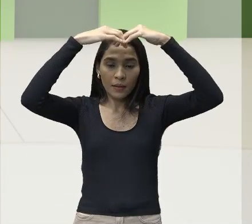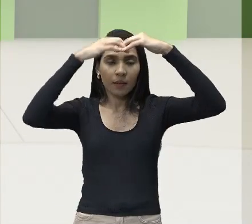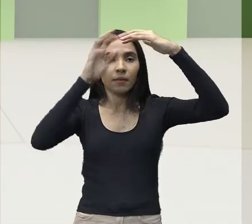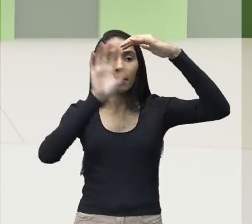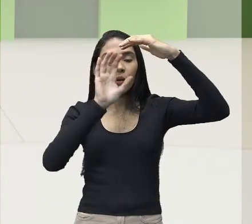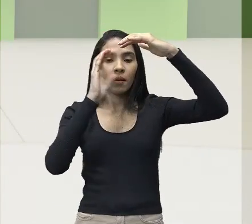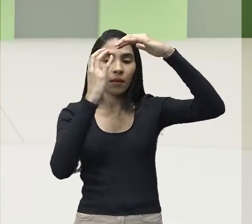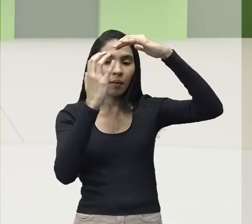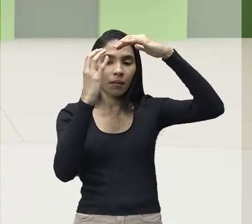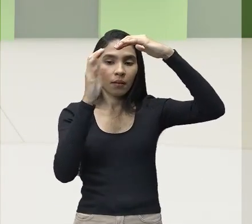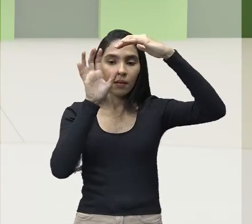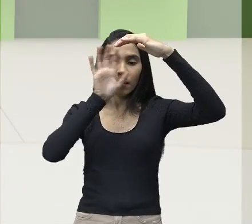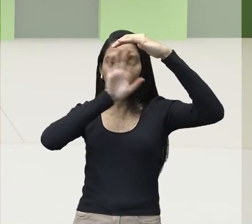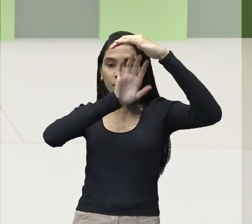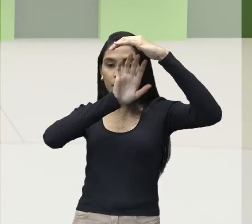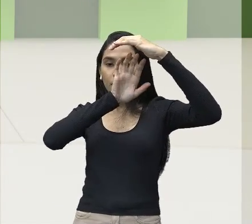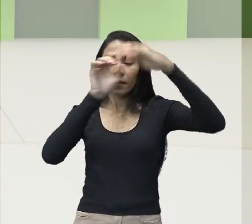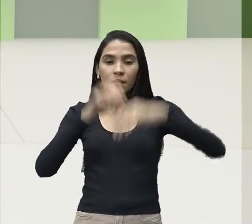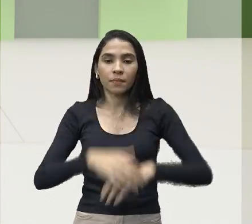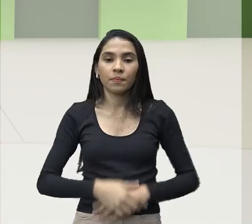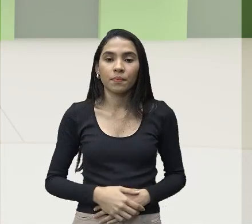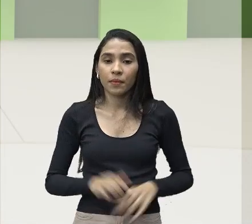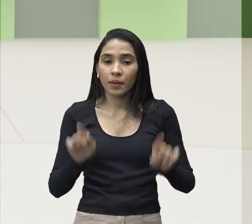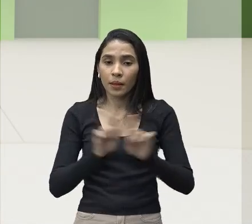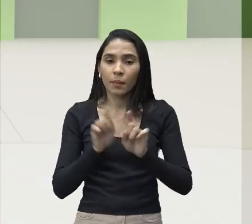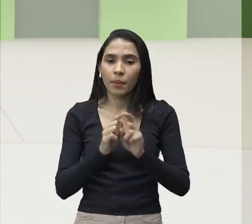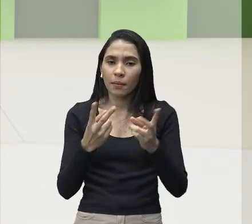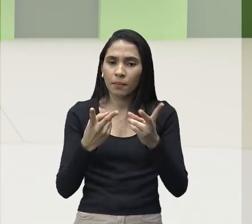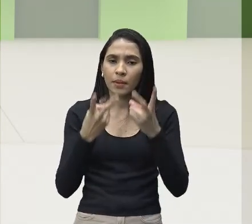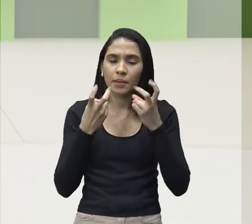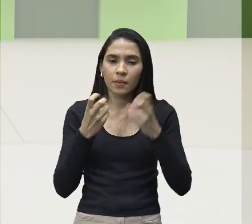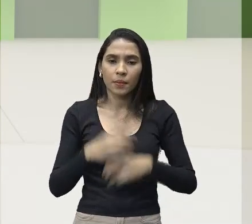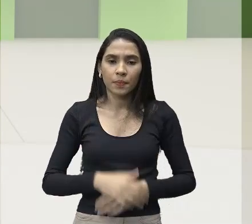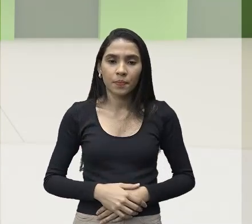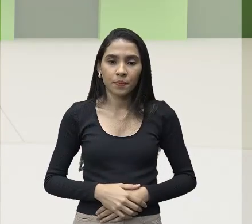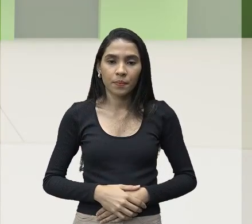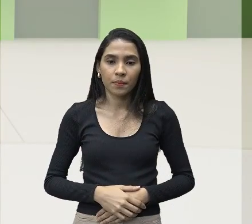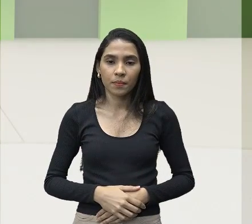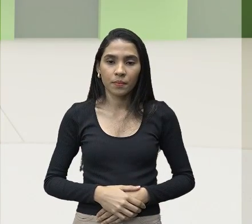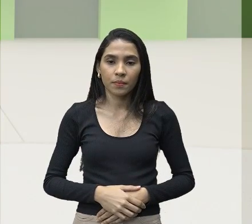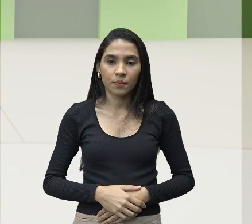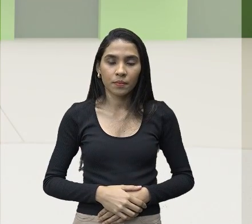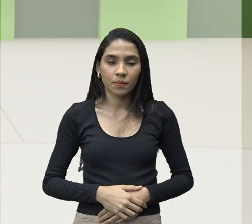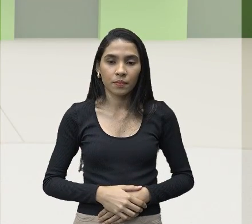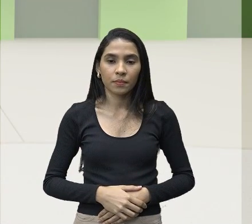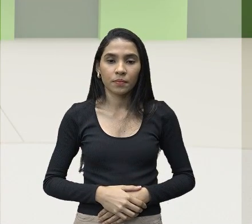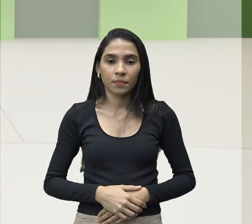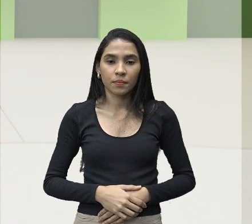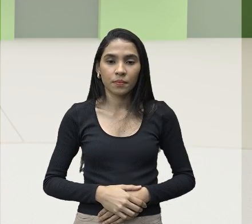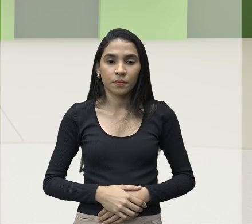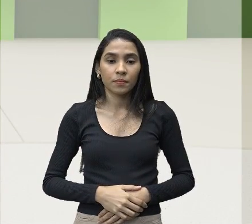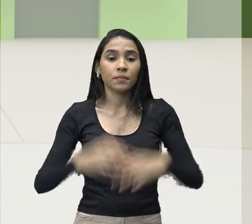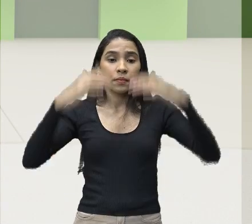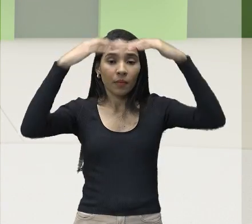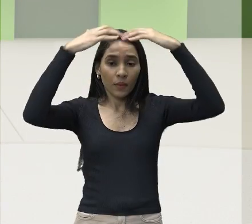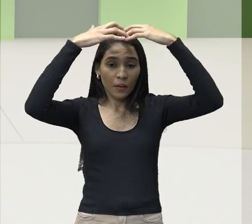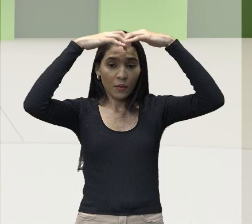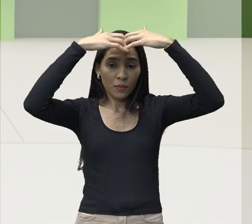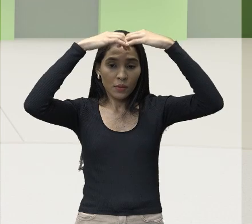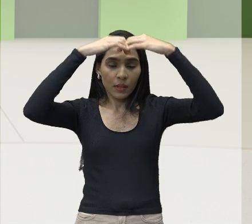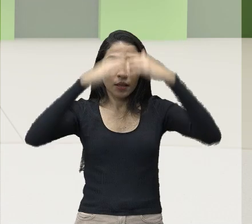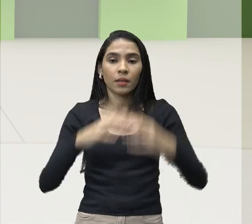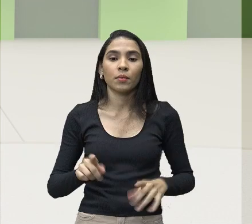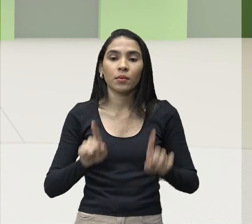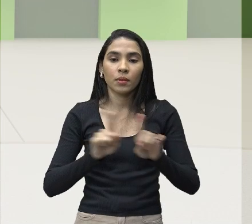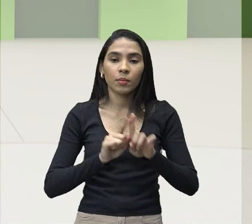cérebro, e também vamos observar algumas partes, olha só. O cérebro, o cerebelo,